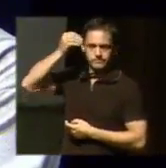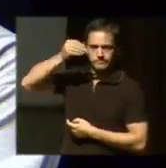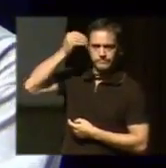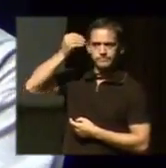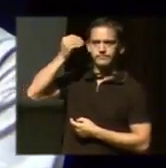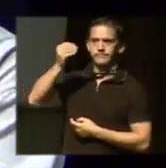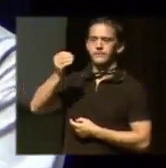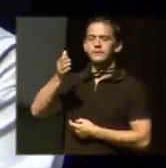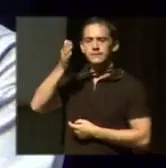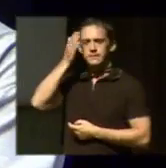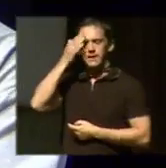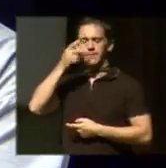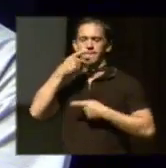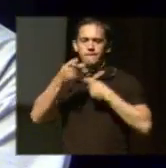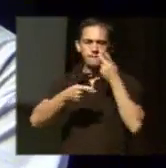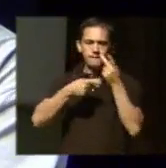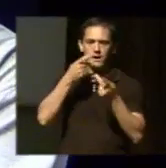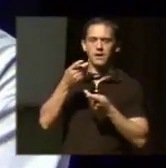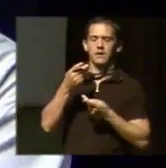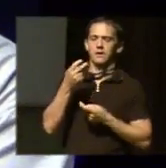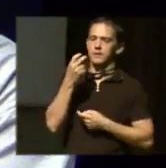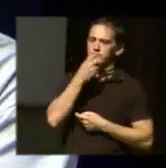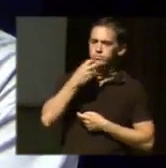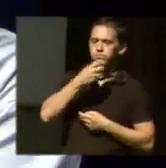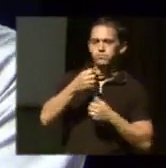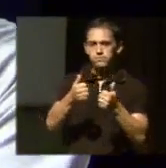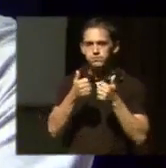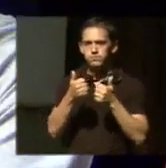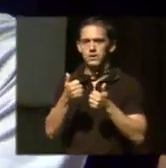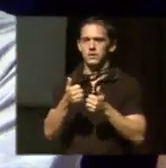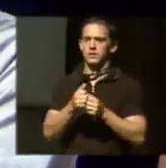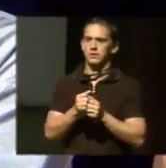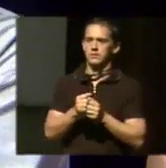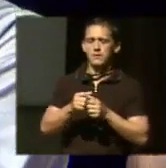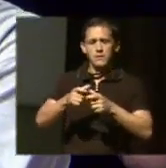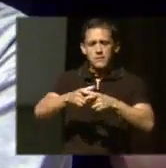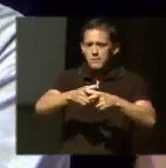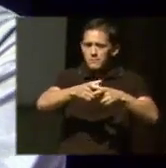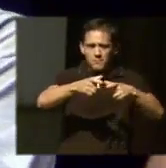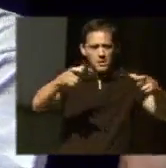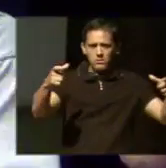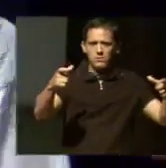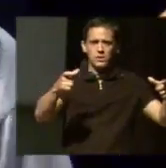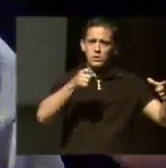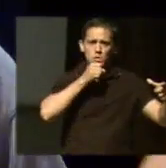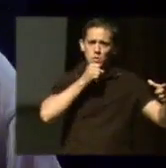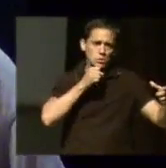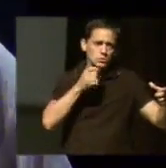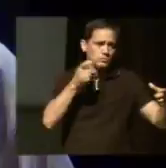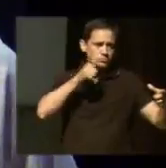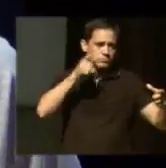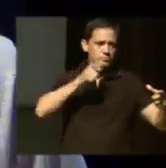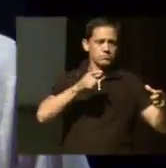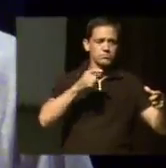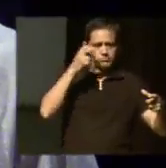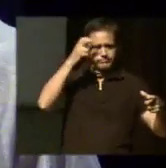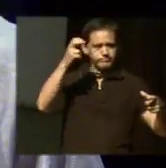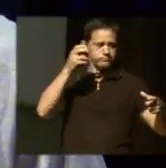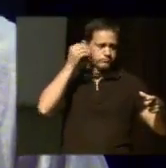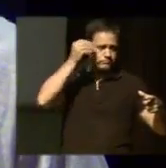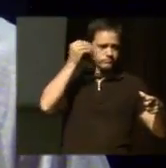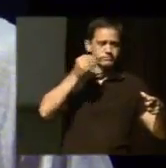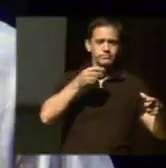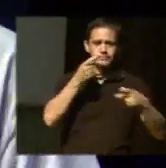sabe o que está dizendo, do que está falando, como uma pessoa certa, assim como a maioria dos idosos são. A gente não precisa ficar tratando eles como pessoas velhas